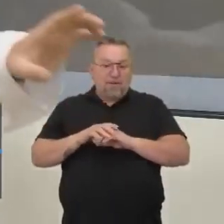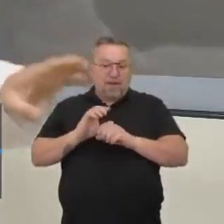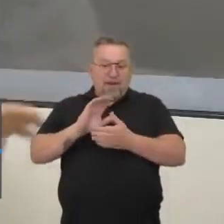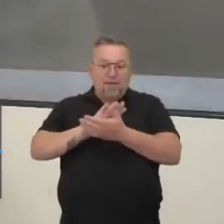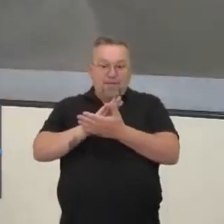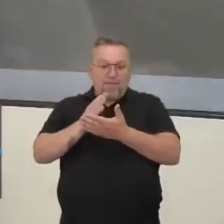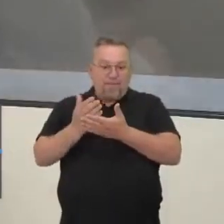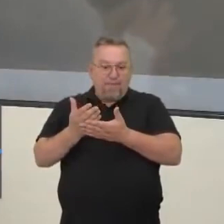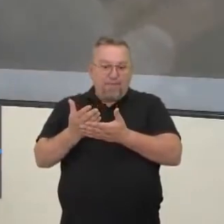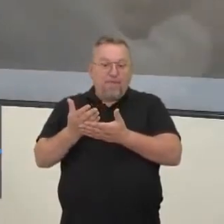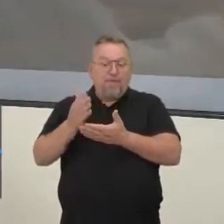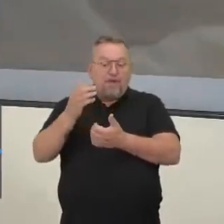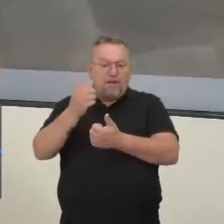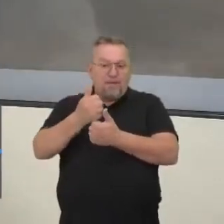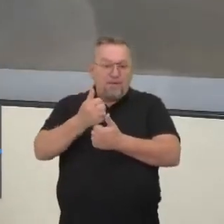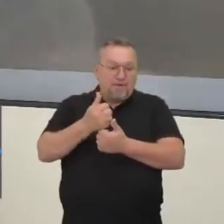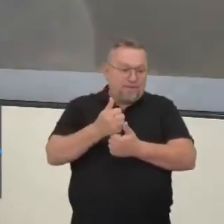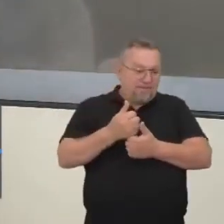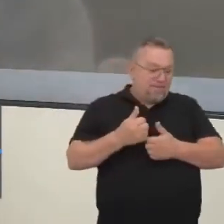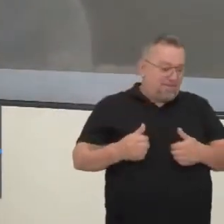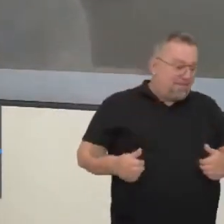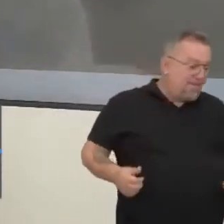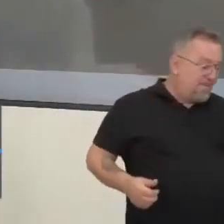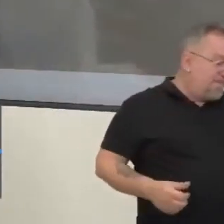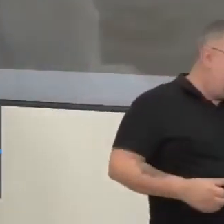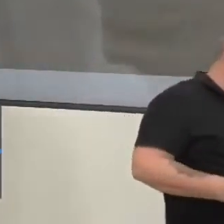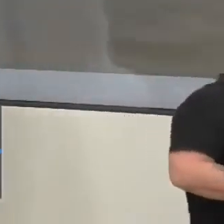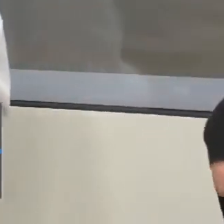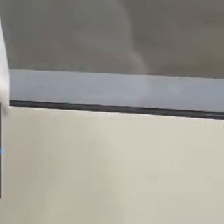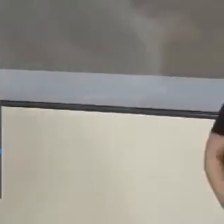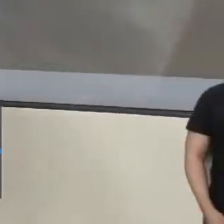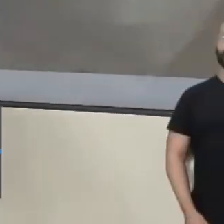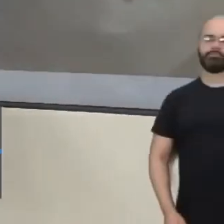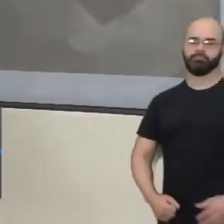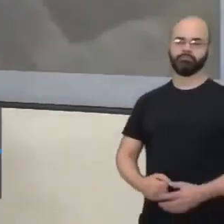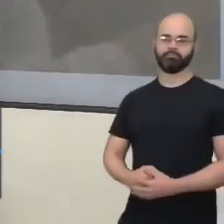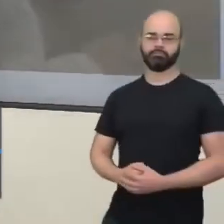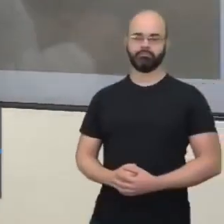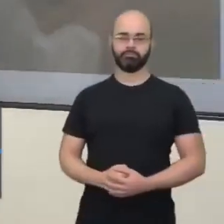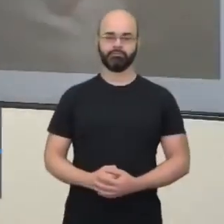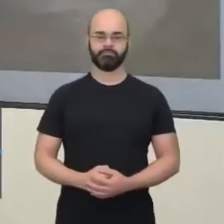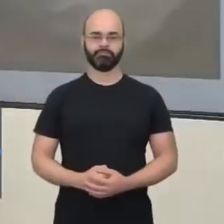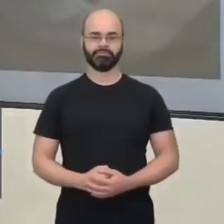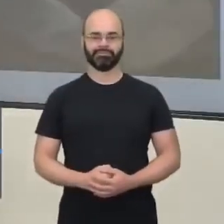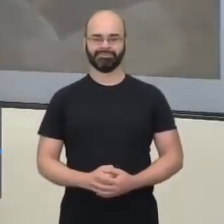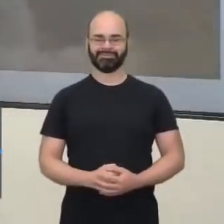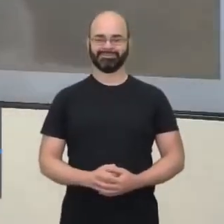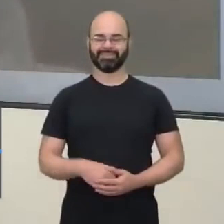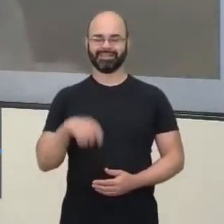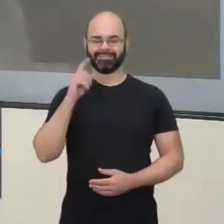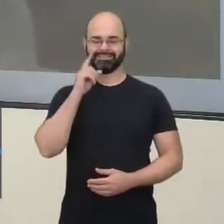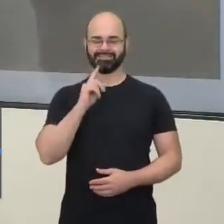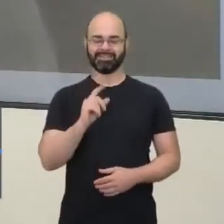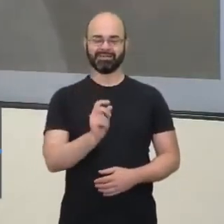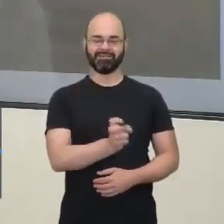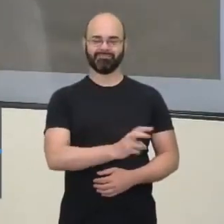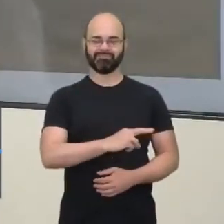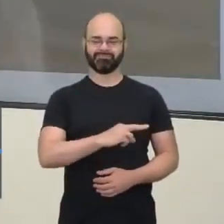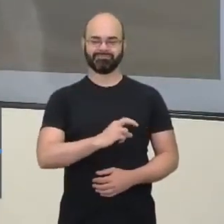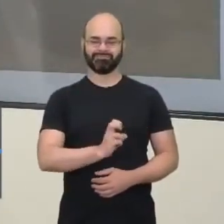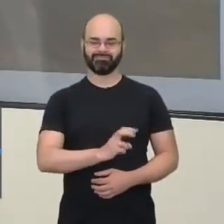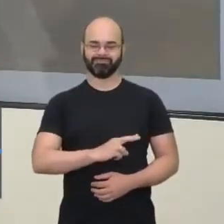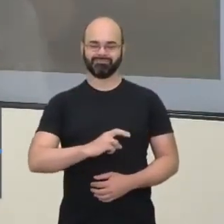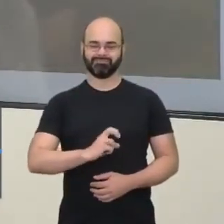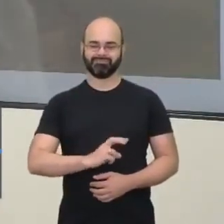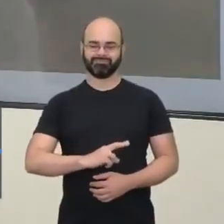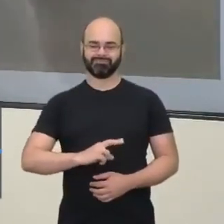é que vai ajudar no movimento, certo? Que ele está fazendo ali com a perninha e eu estou fazendo aqui com o bracinho, tá bom? Então, é